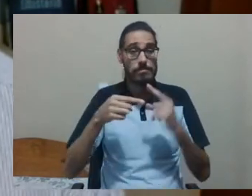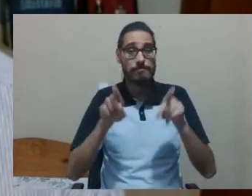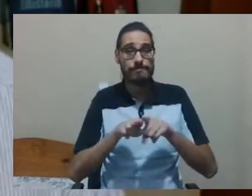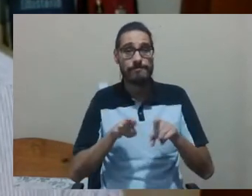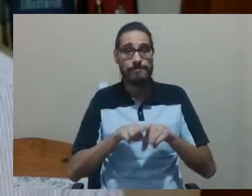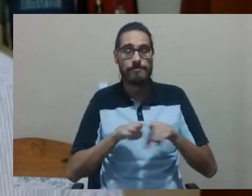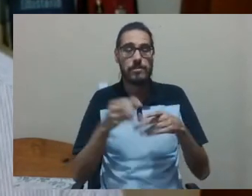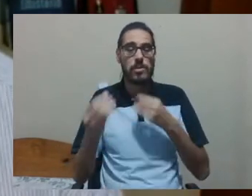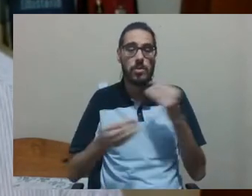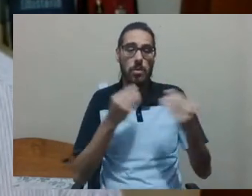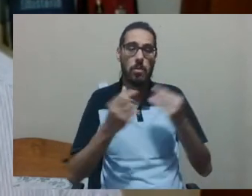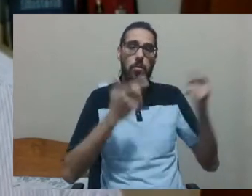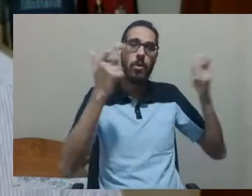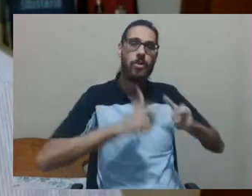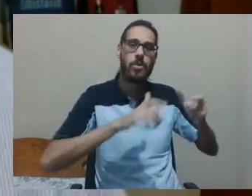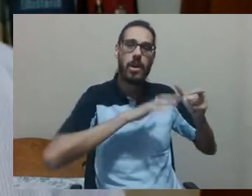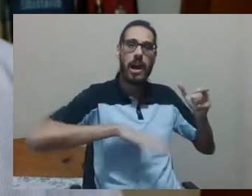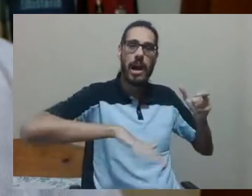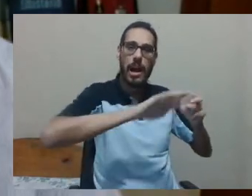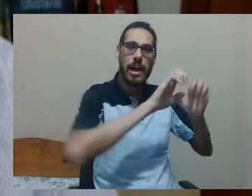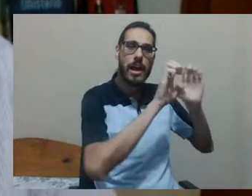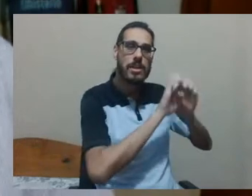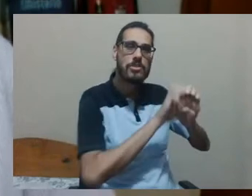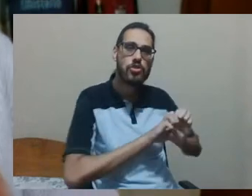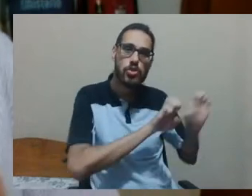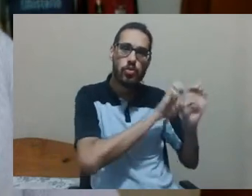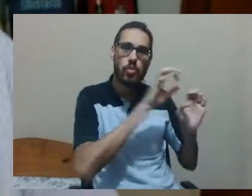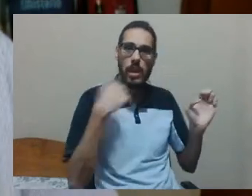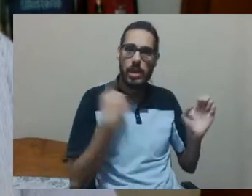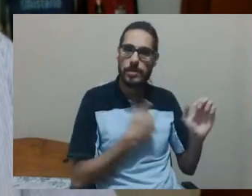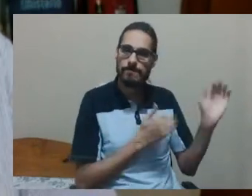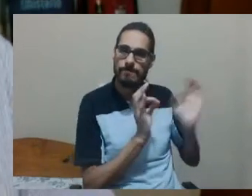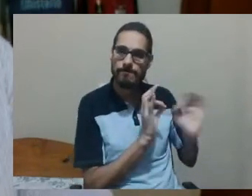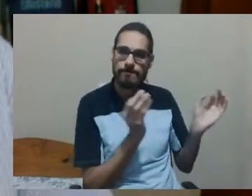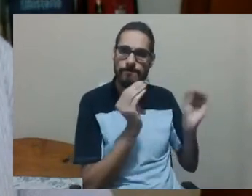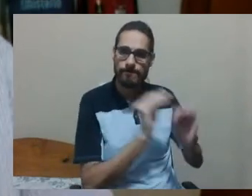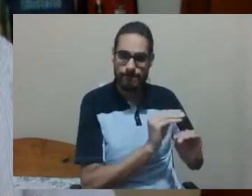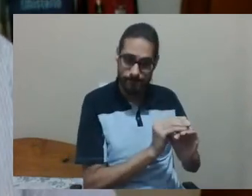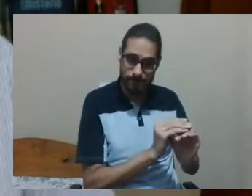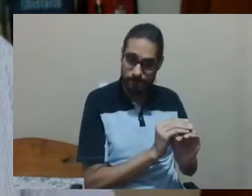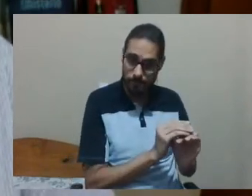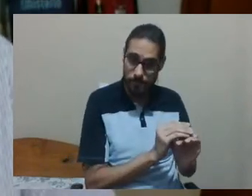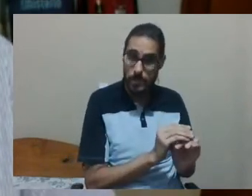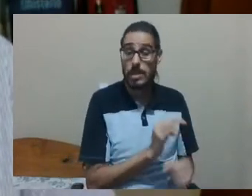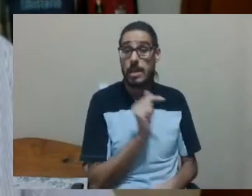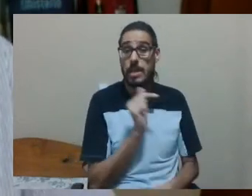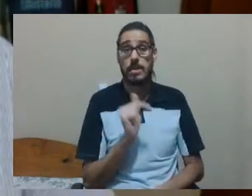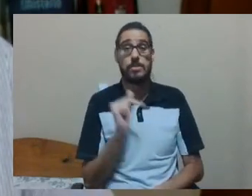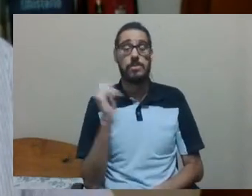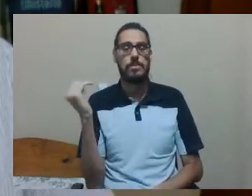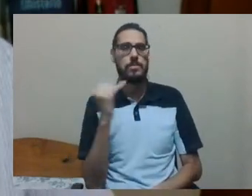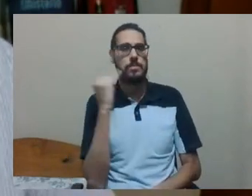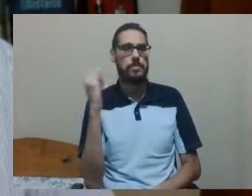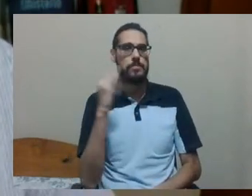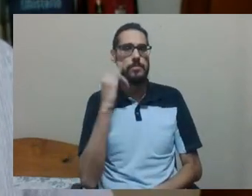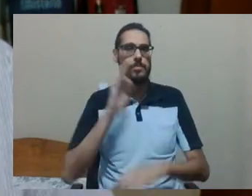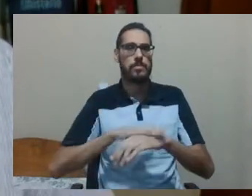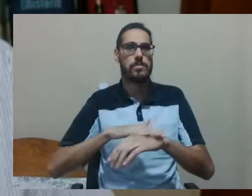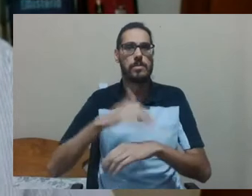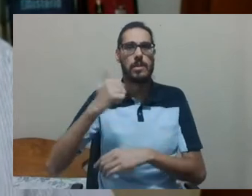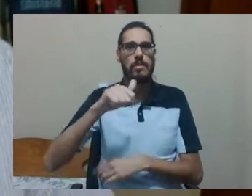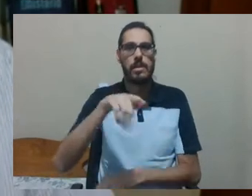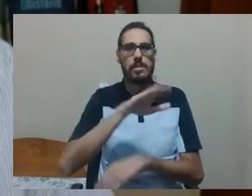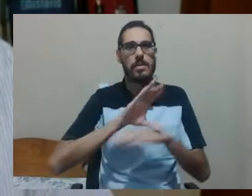estamos oferecendo e estamos implementando. Em particular, isso é muito importante nas avaliações dos cursos que